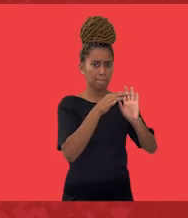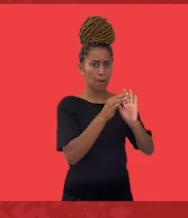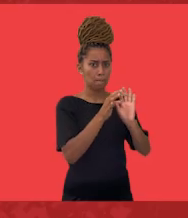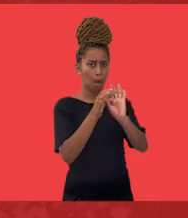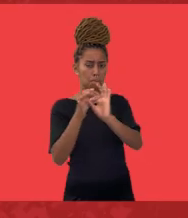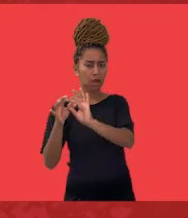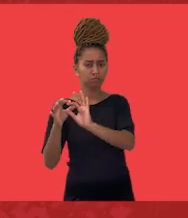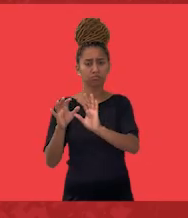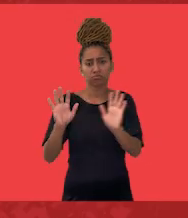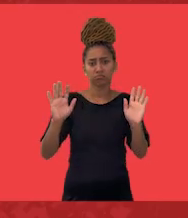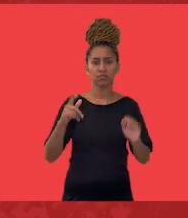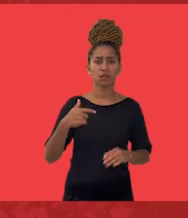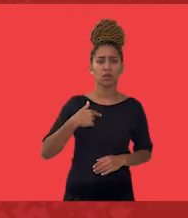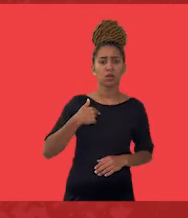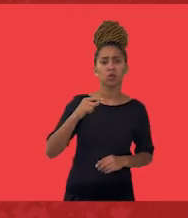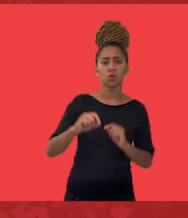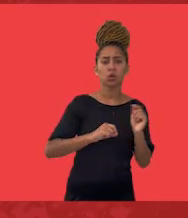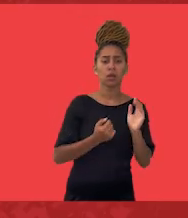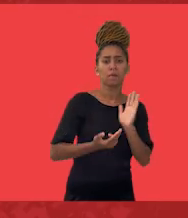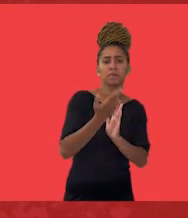Uma salva de palmas.